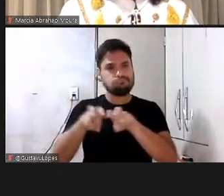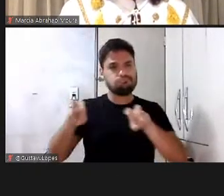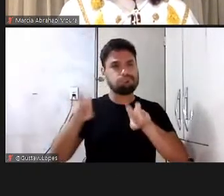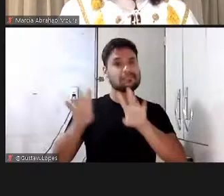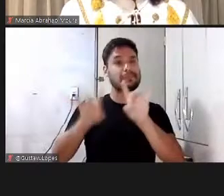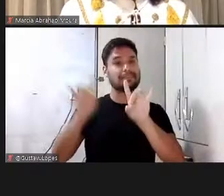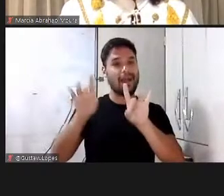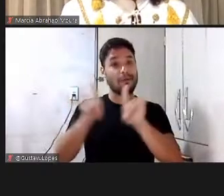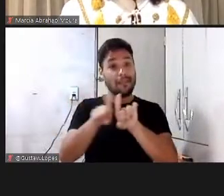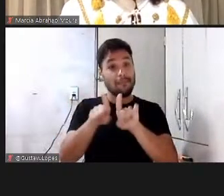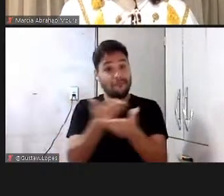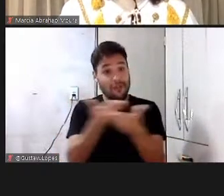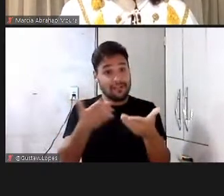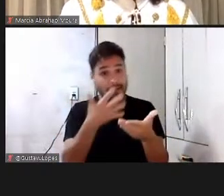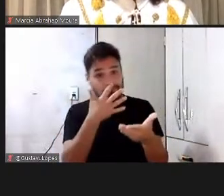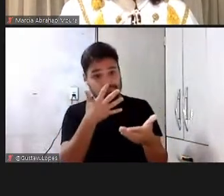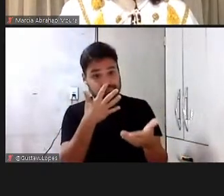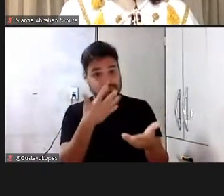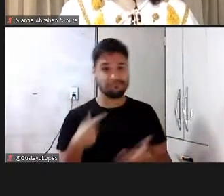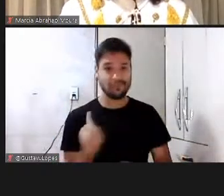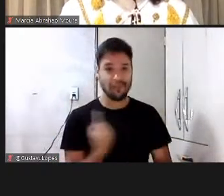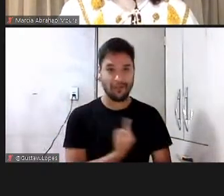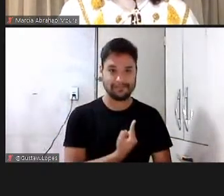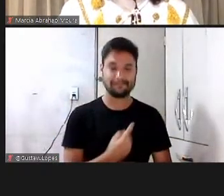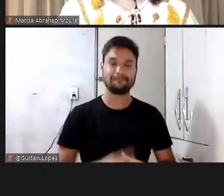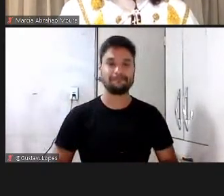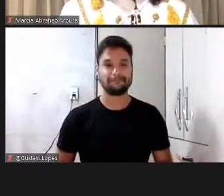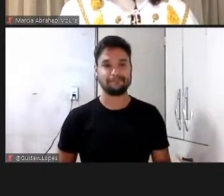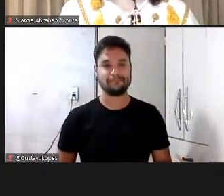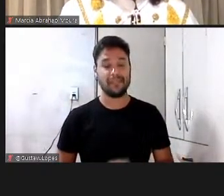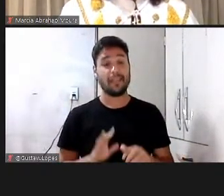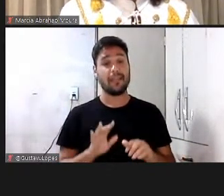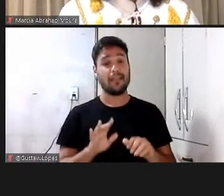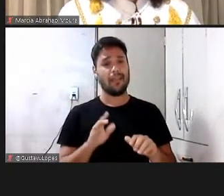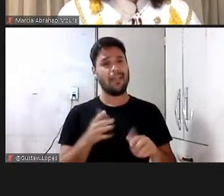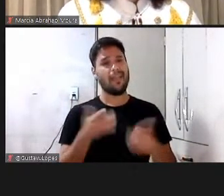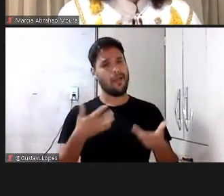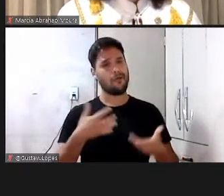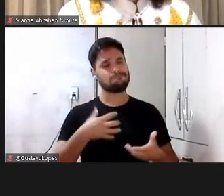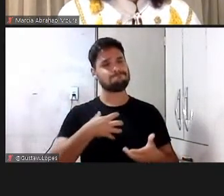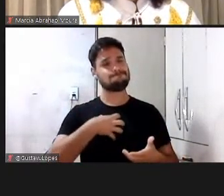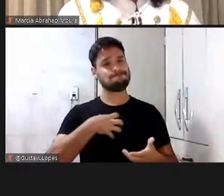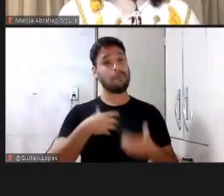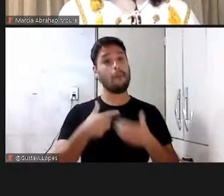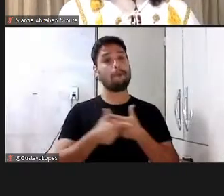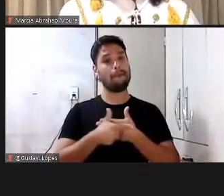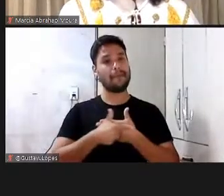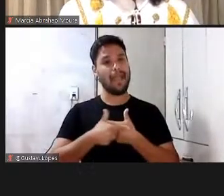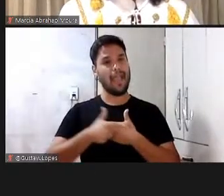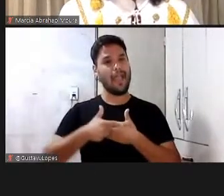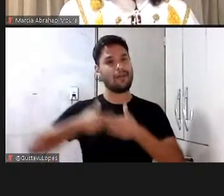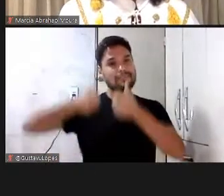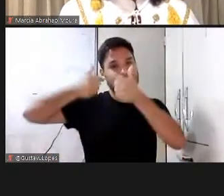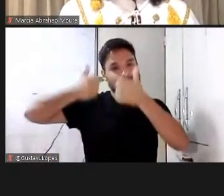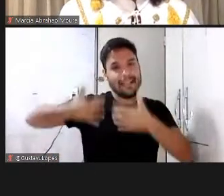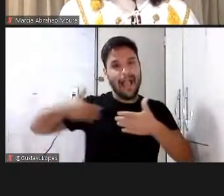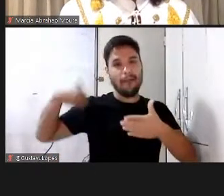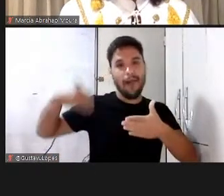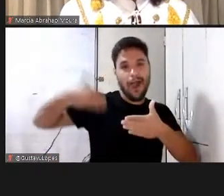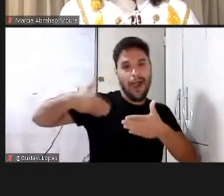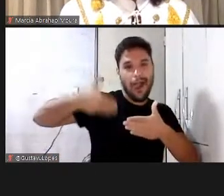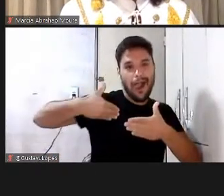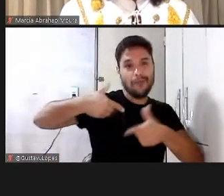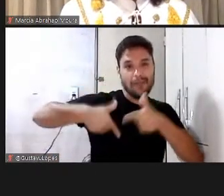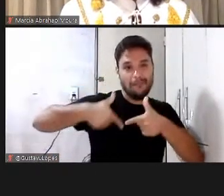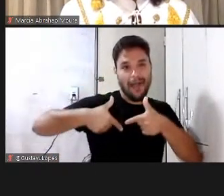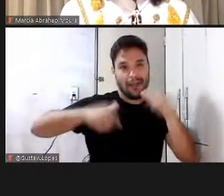audiência. Antes de me dedicar à tarefa de honrar a prestigiosa trajetória de Noam Chomsky,